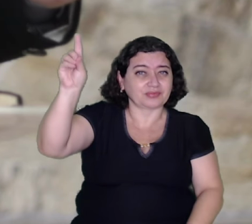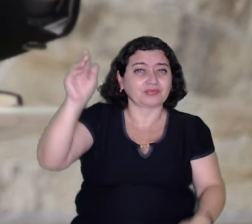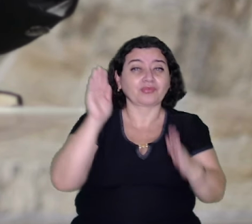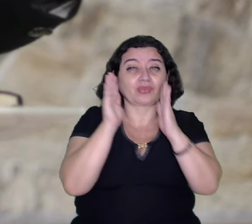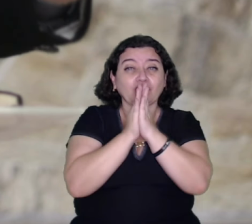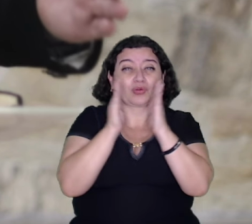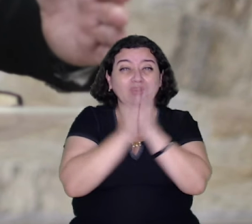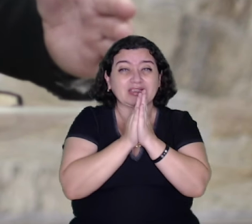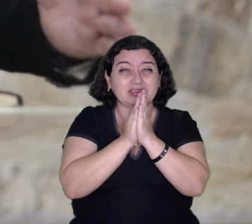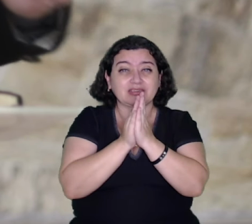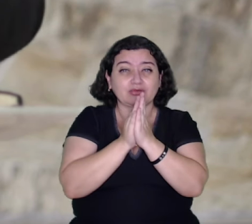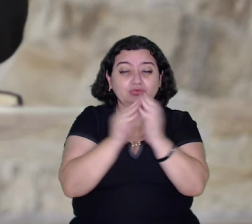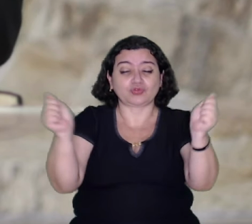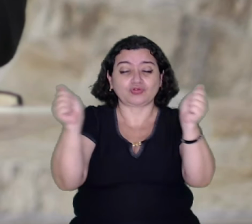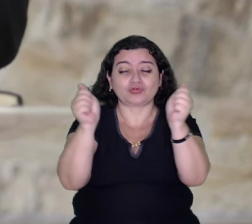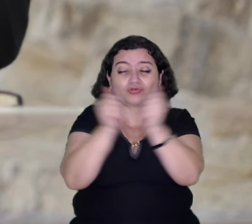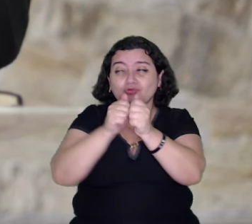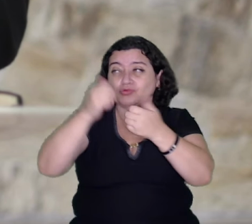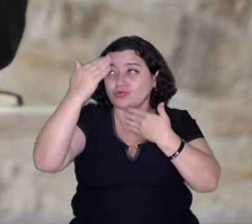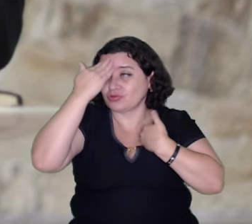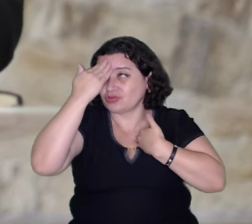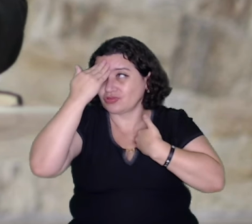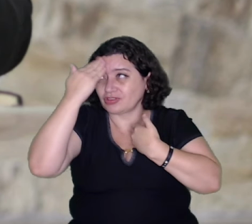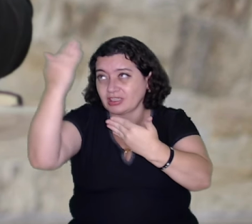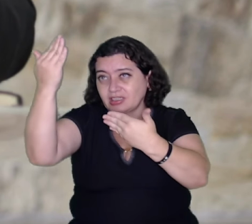Oração com gratidão.